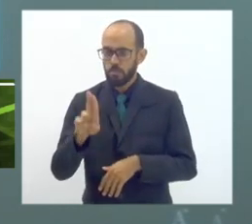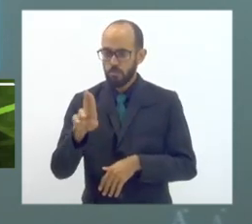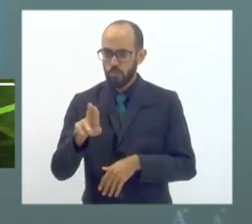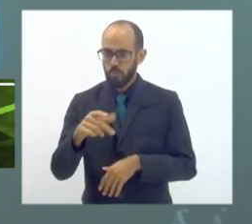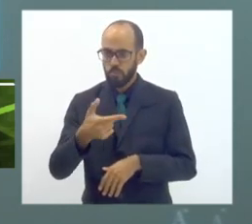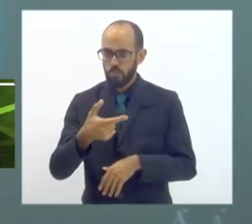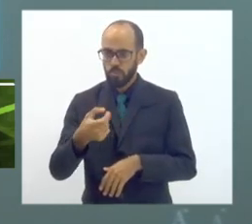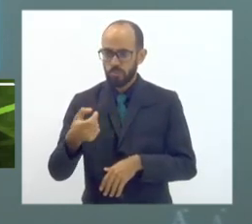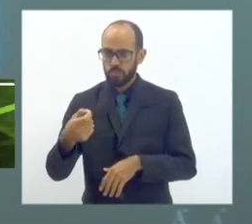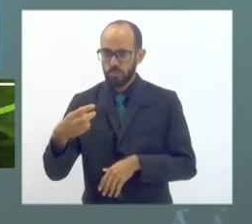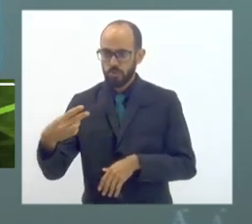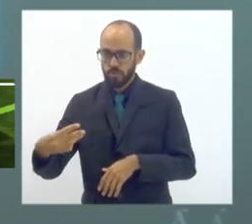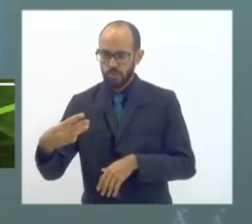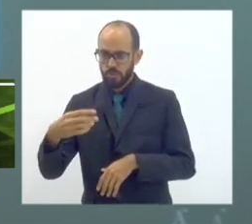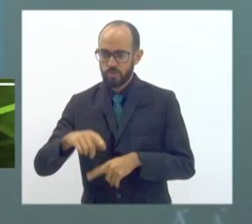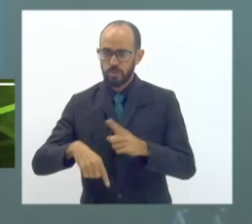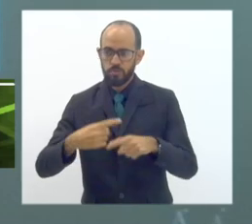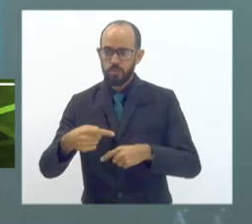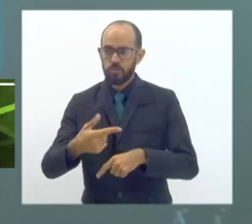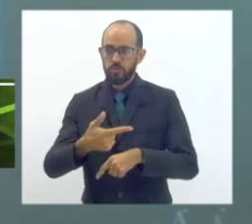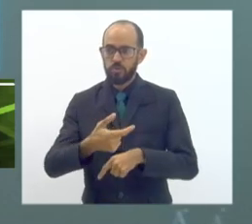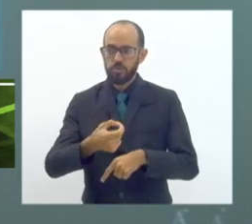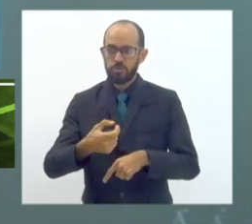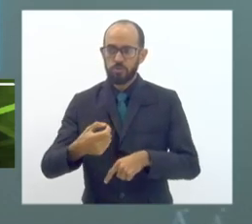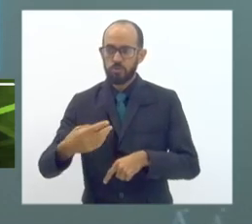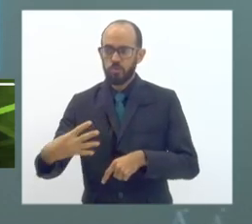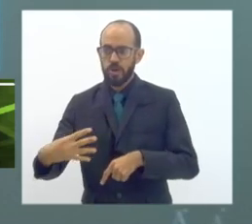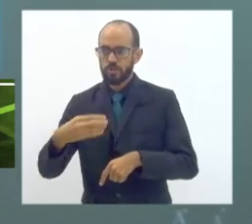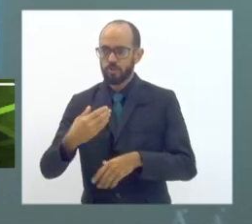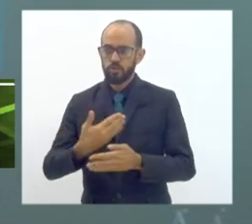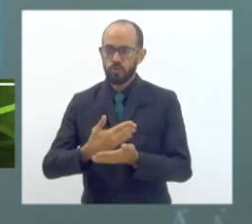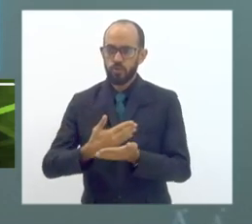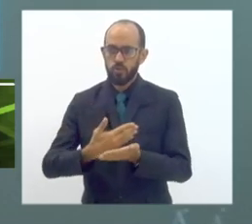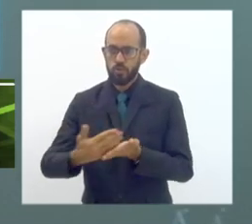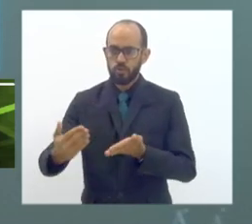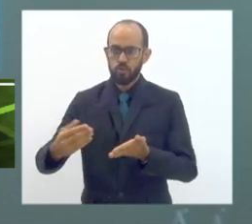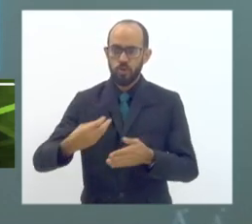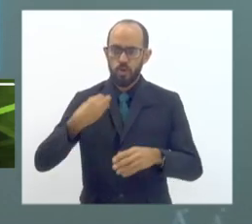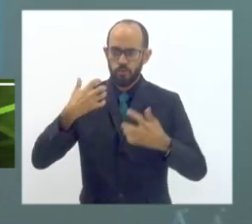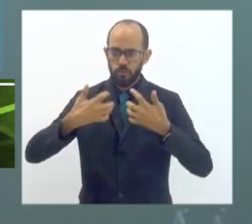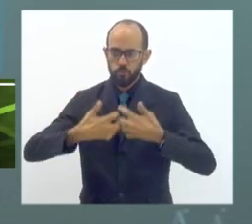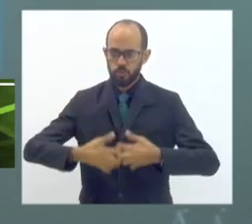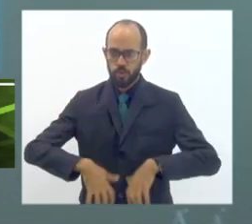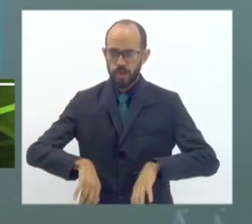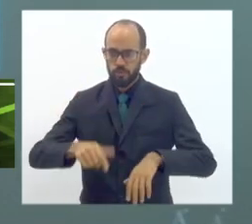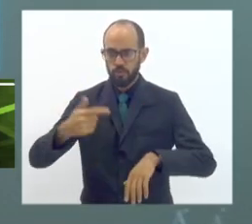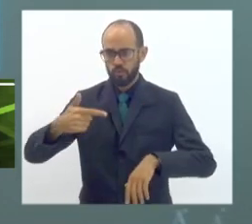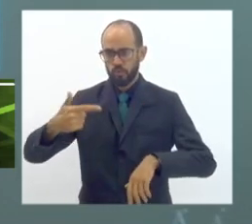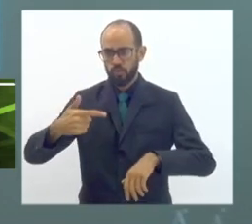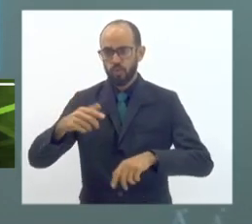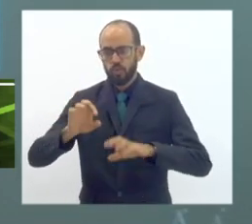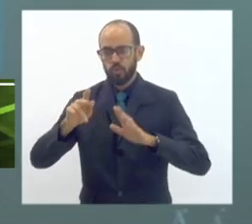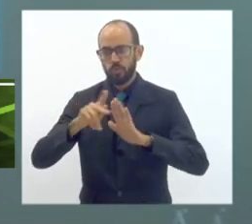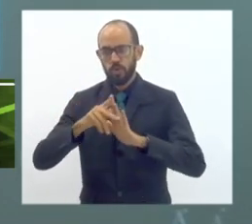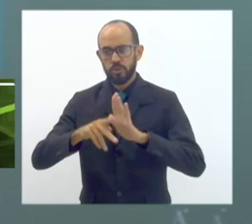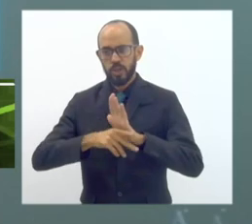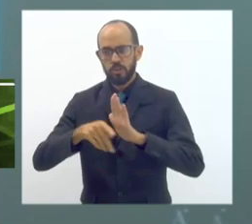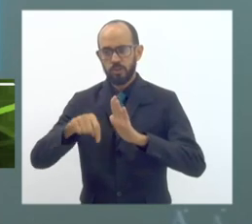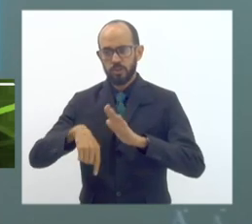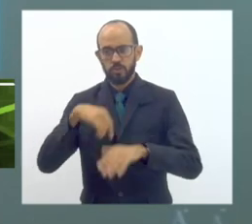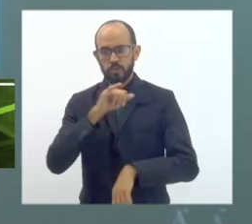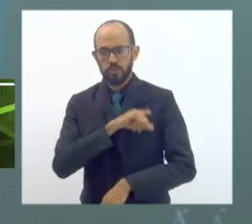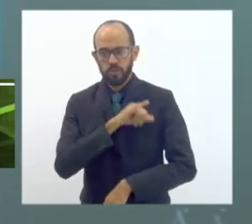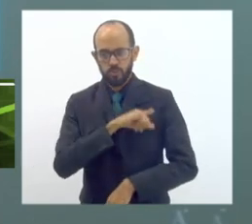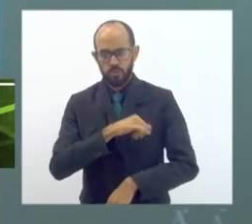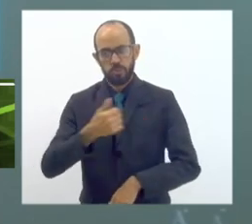Em 2004, a gente já começou a funcionar. Foi o segundo projeto do Rio de Janeiro que foi aprovado. O primeiro foi na